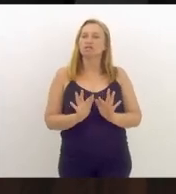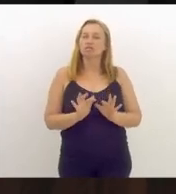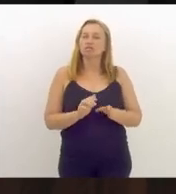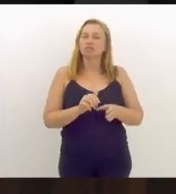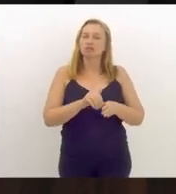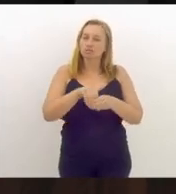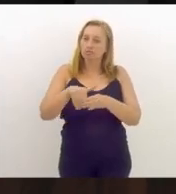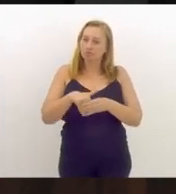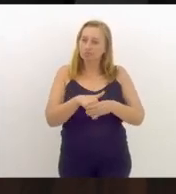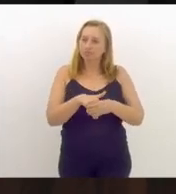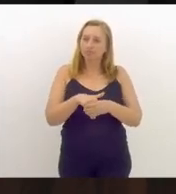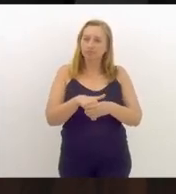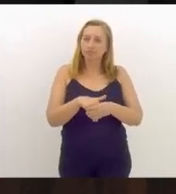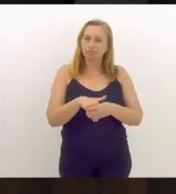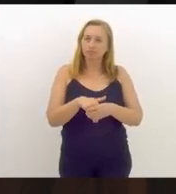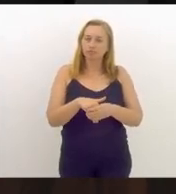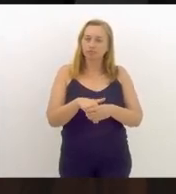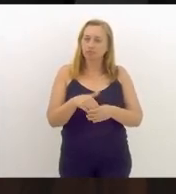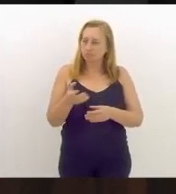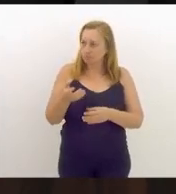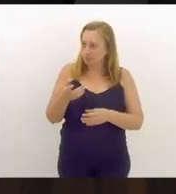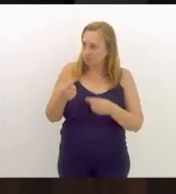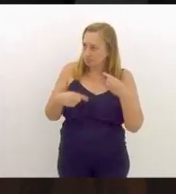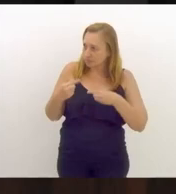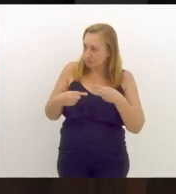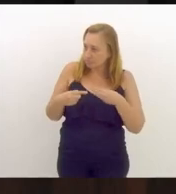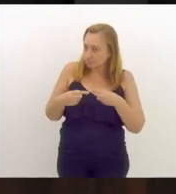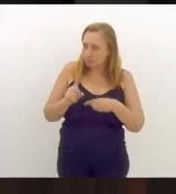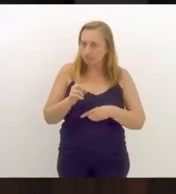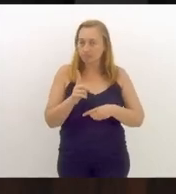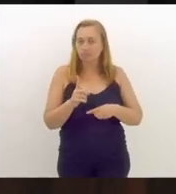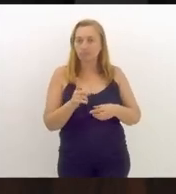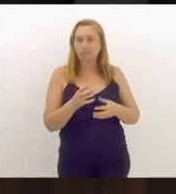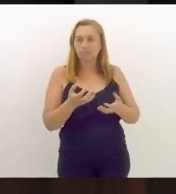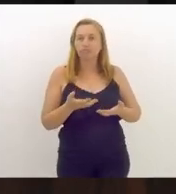em votação A senhora quer discutir